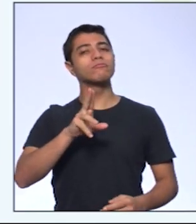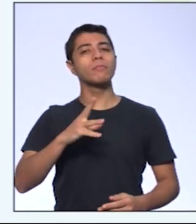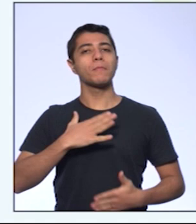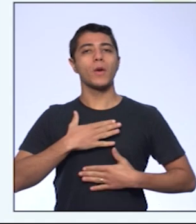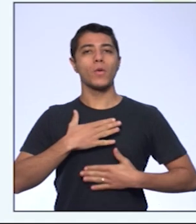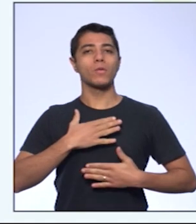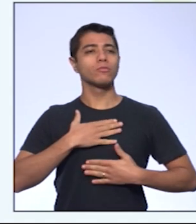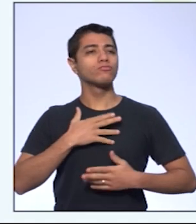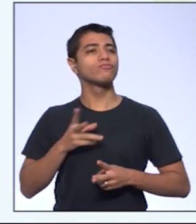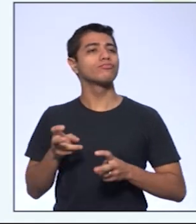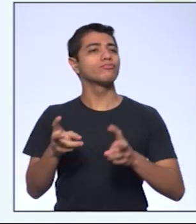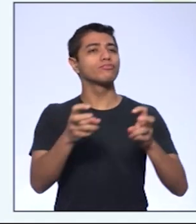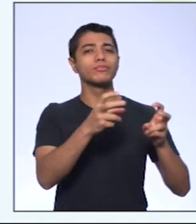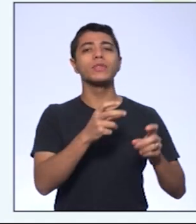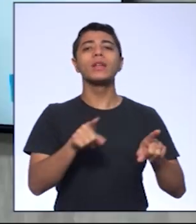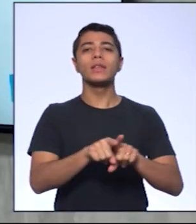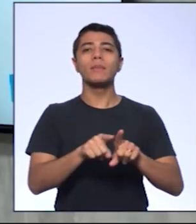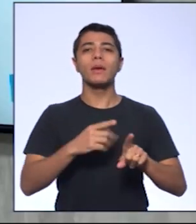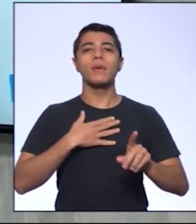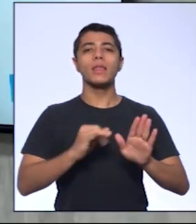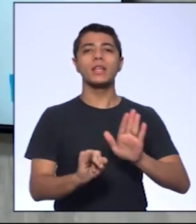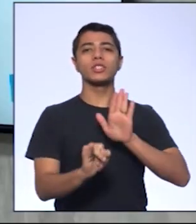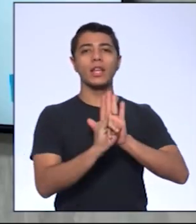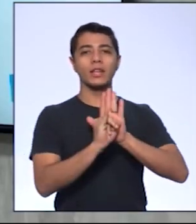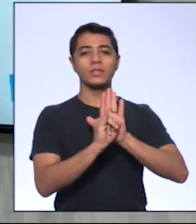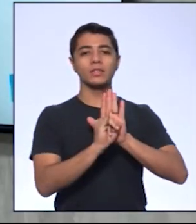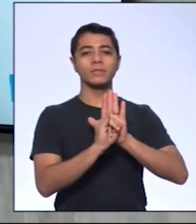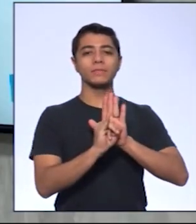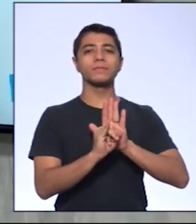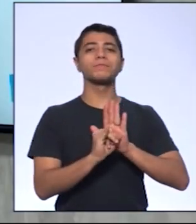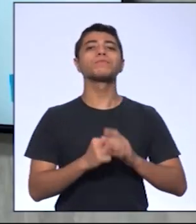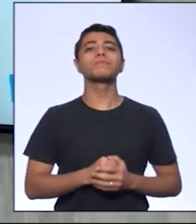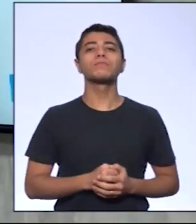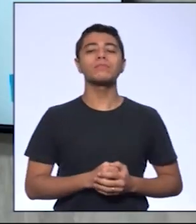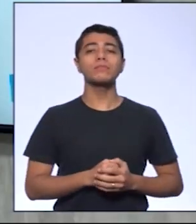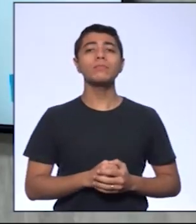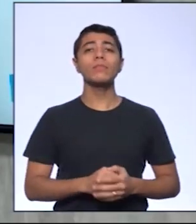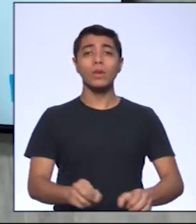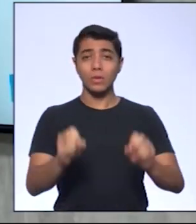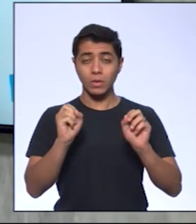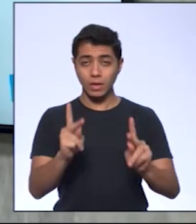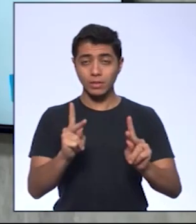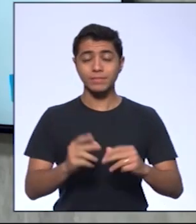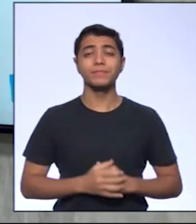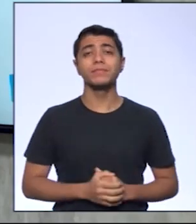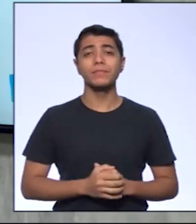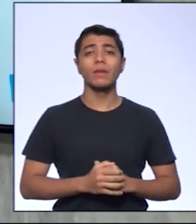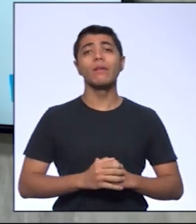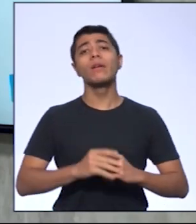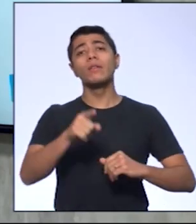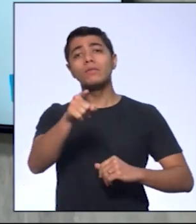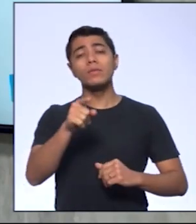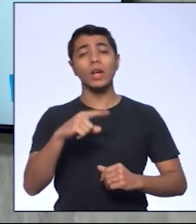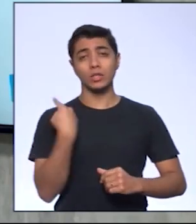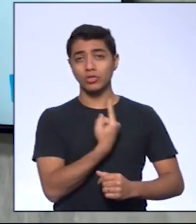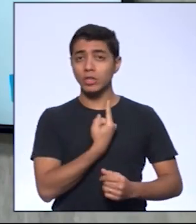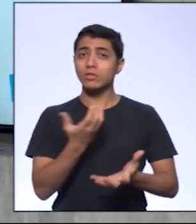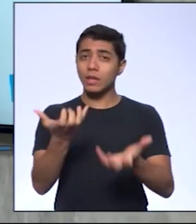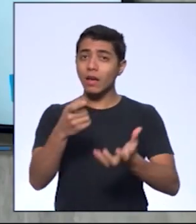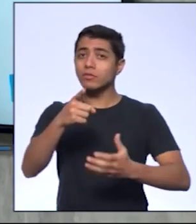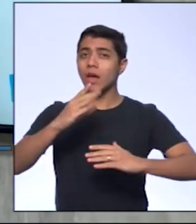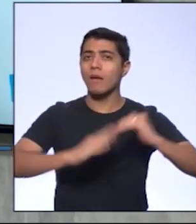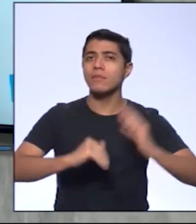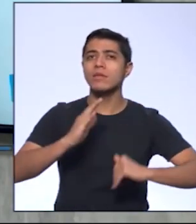identidade. Também não dá para entender muito bem isso aqui, né? Então, vamos direto para as habilidades. Que habilidade se espera de você para responder a